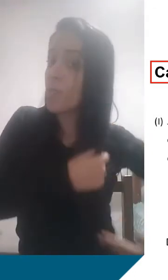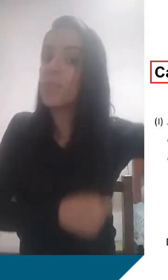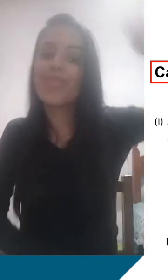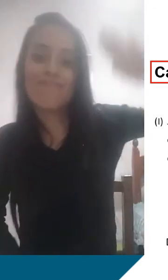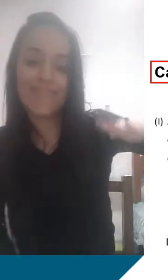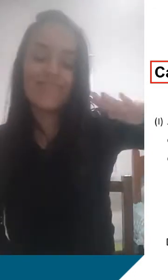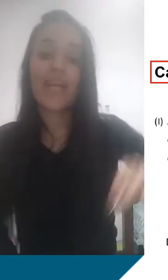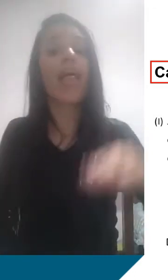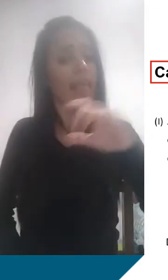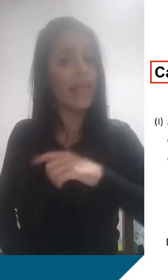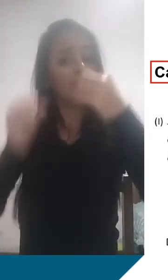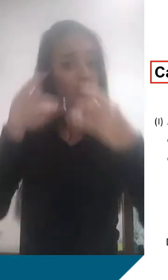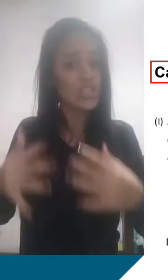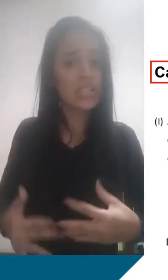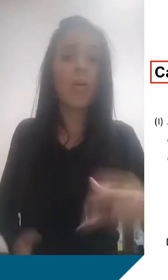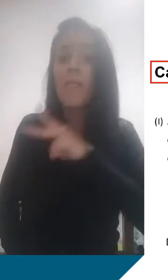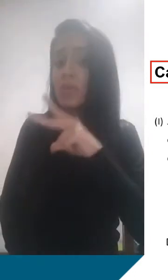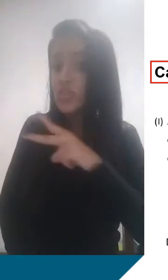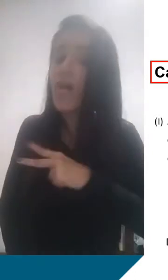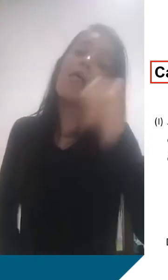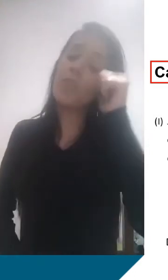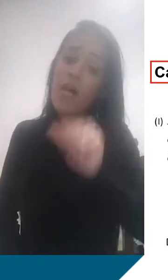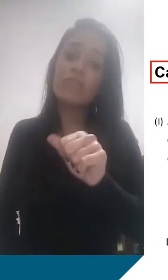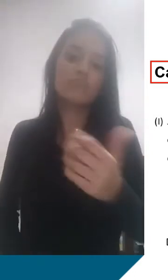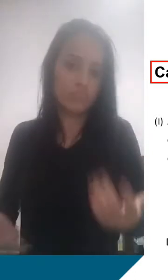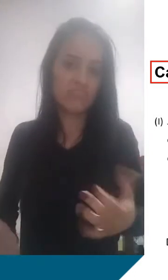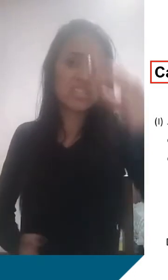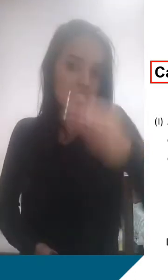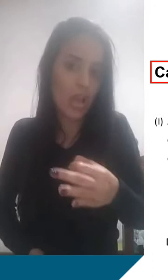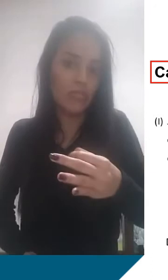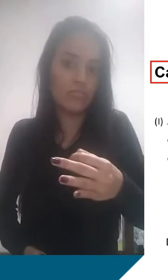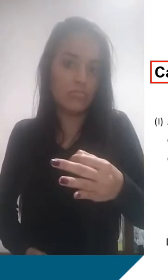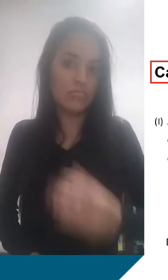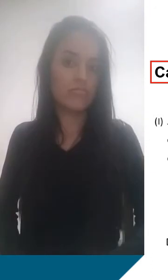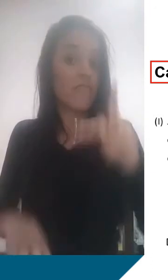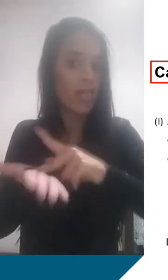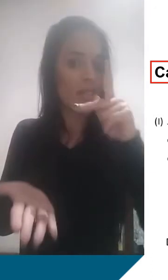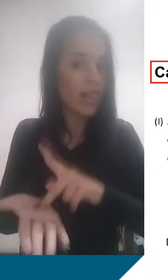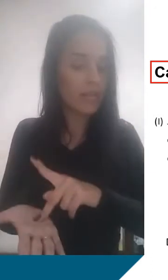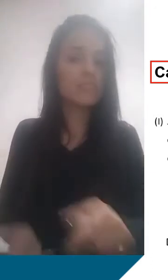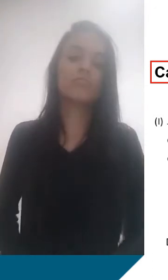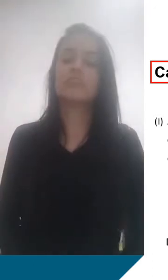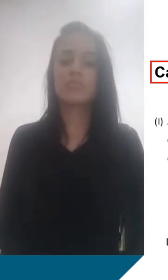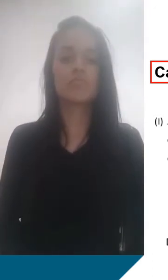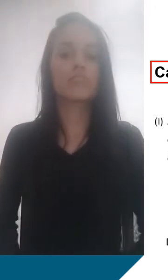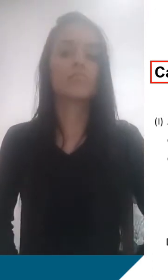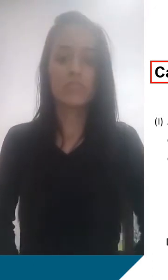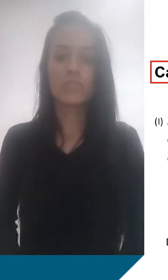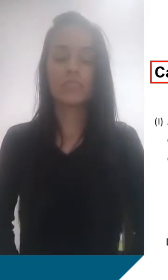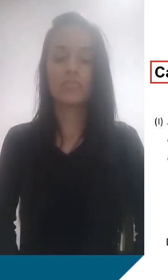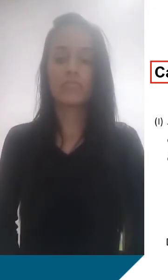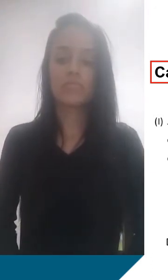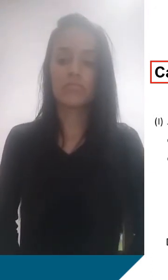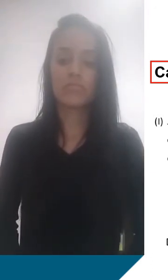características próprias da Juliana. São características concretas, são fatos. Então é a realidade tal